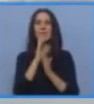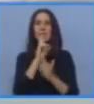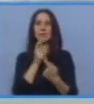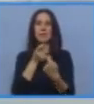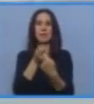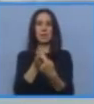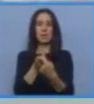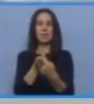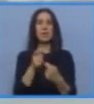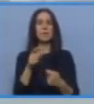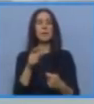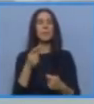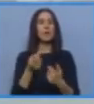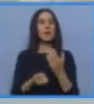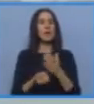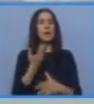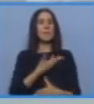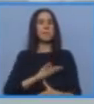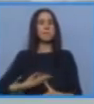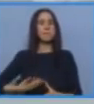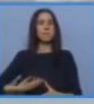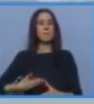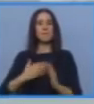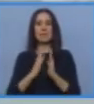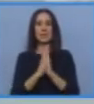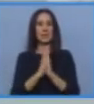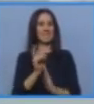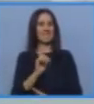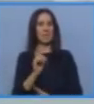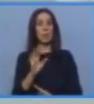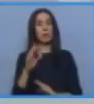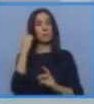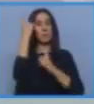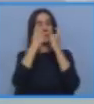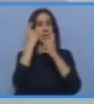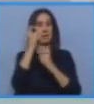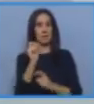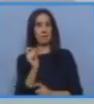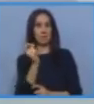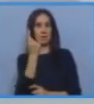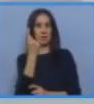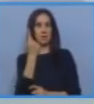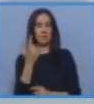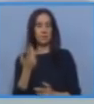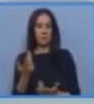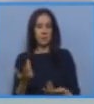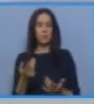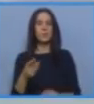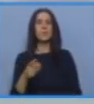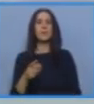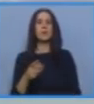não era a dedicação original da Igreja quando começou a ser pensada. E,